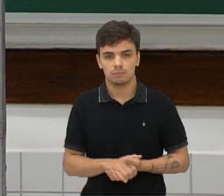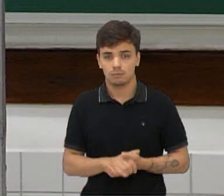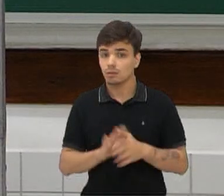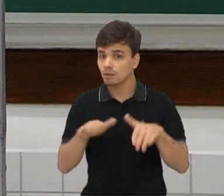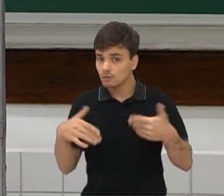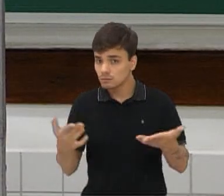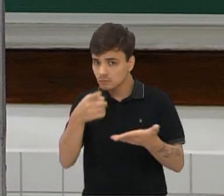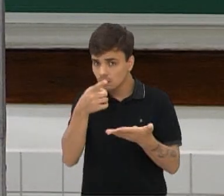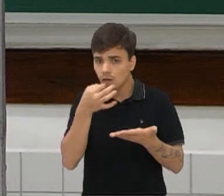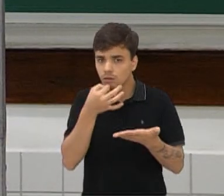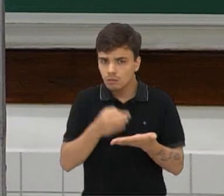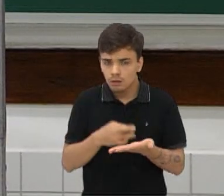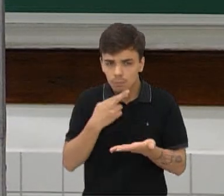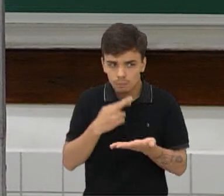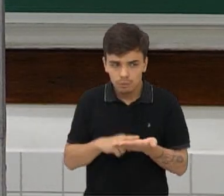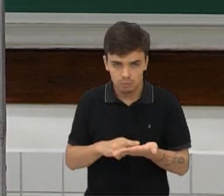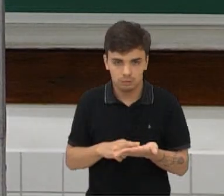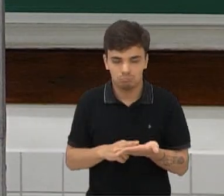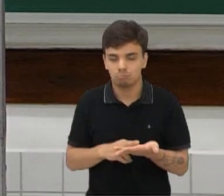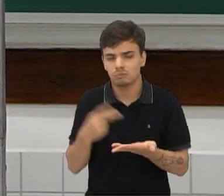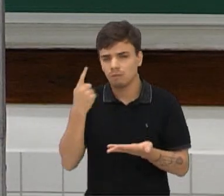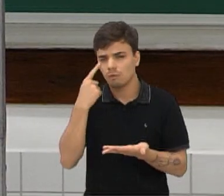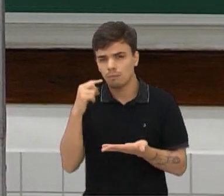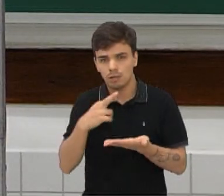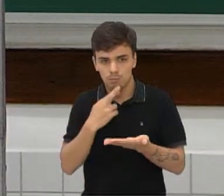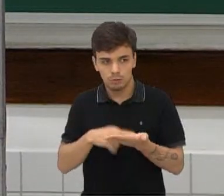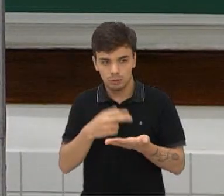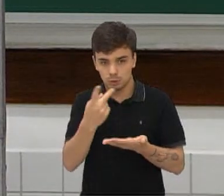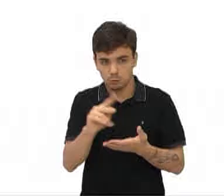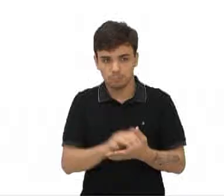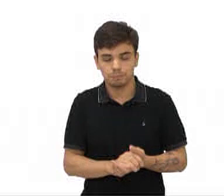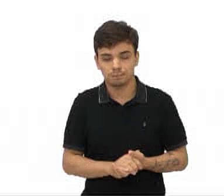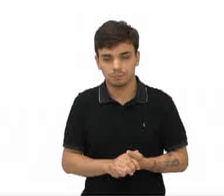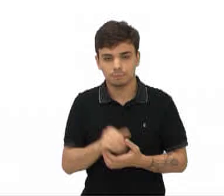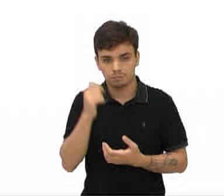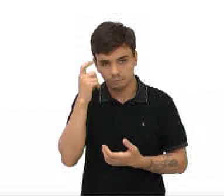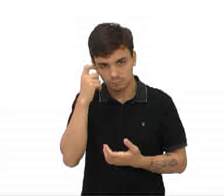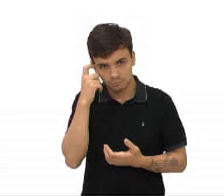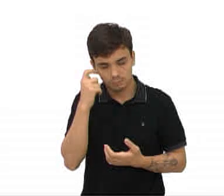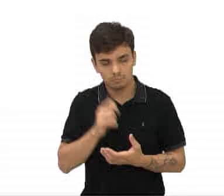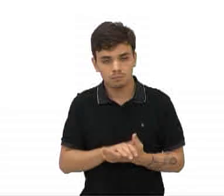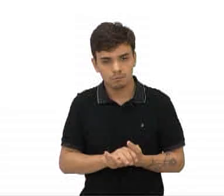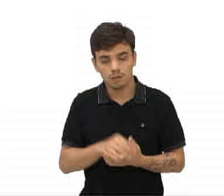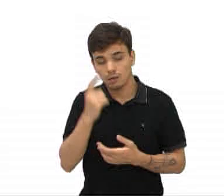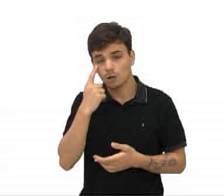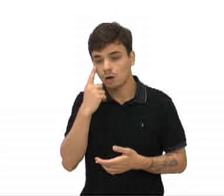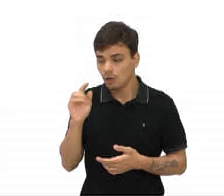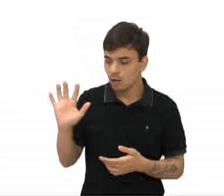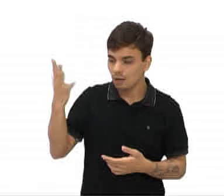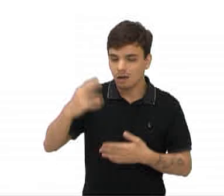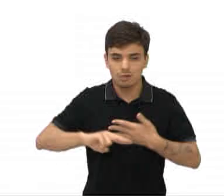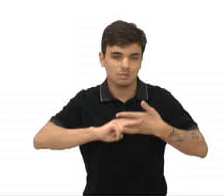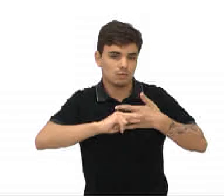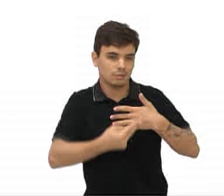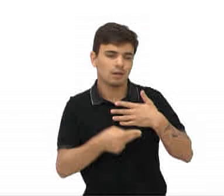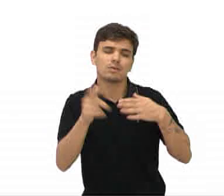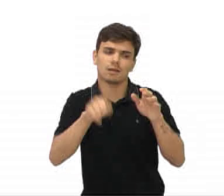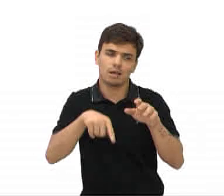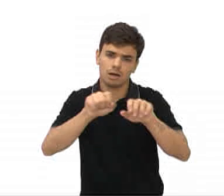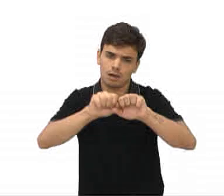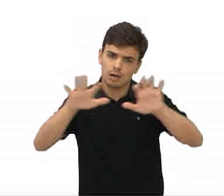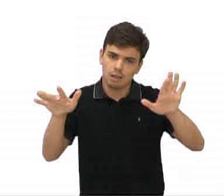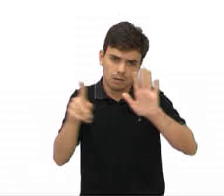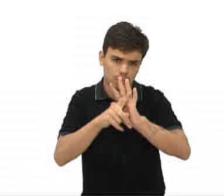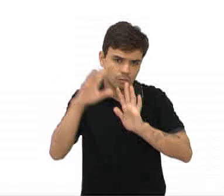Valeu, pessoal, vocês conseguiram aí? Vamos ver o que você respondeu? Olha só, causa e consequência, né? Fica muito claro